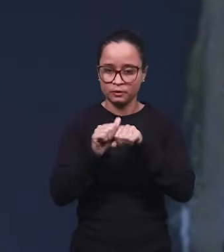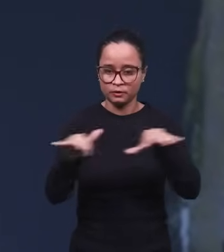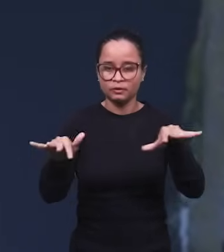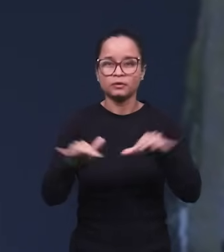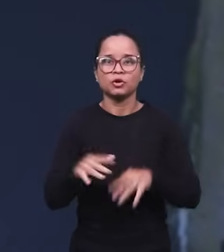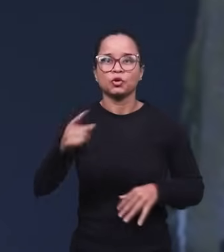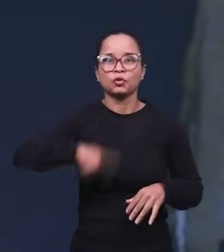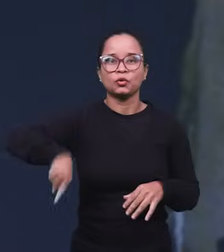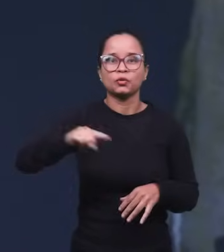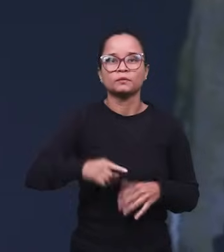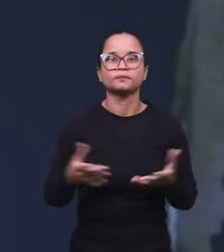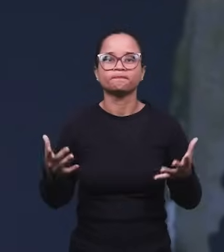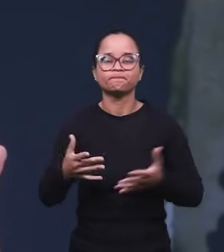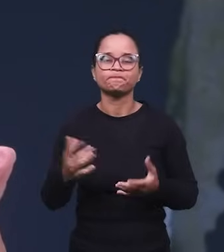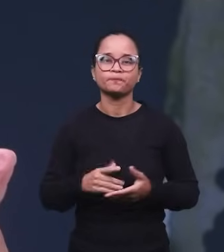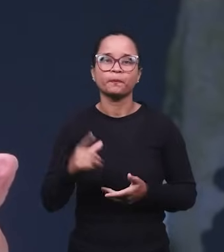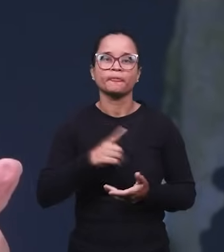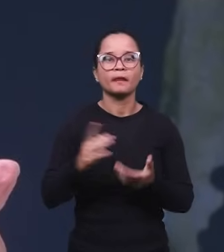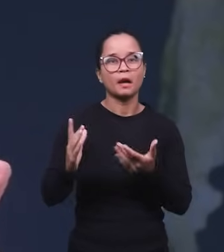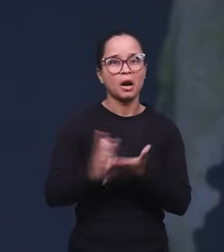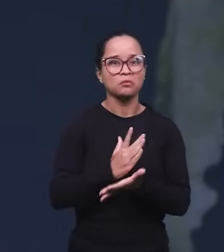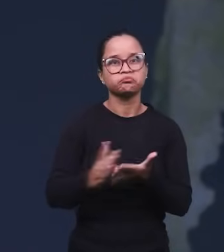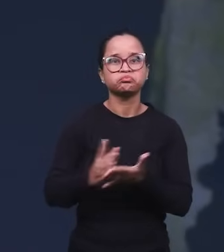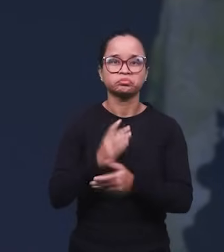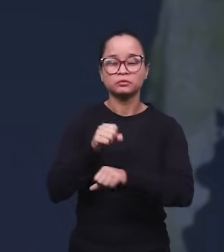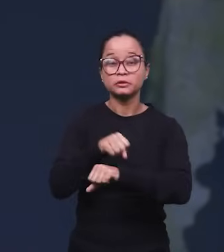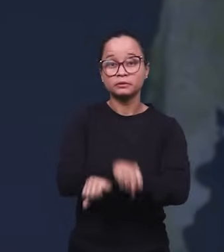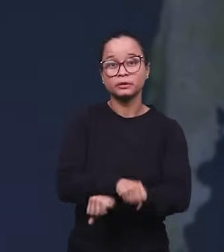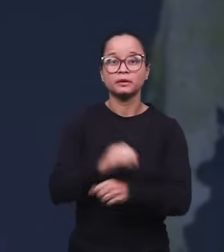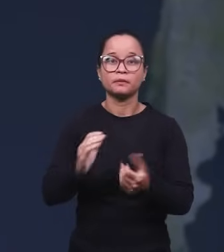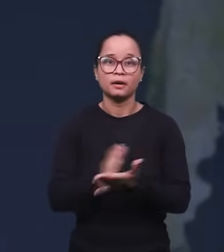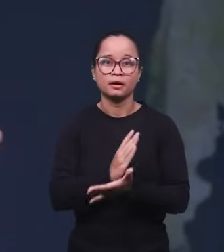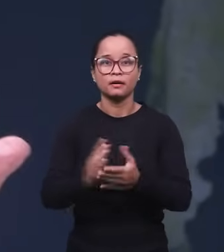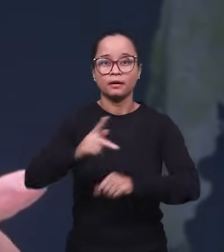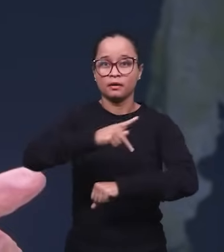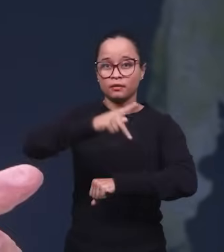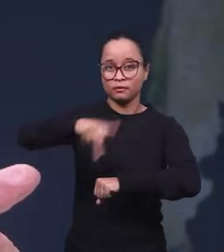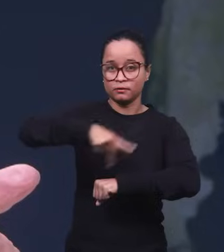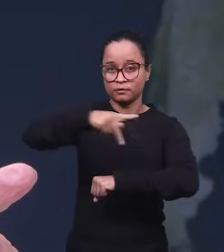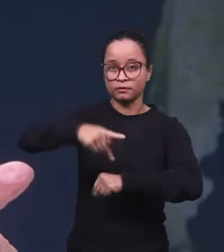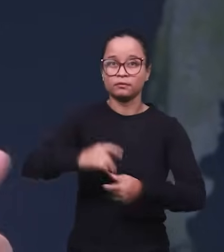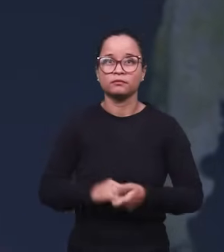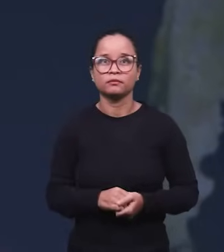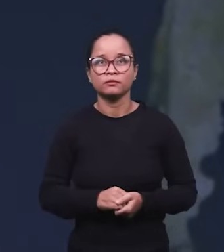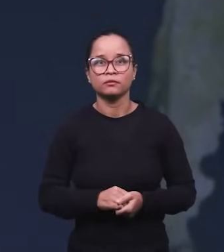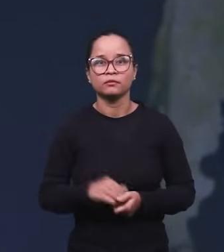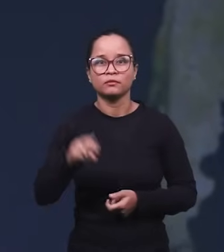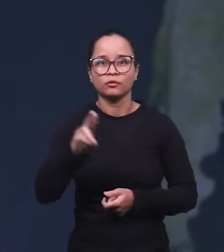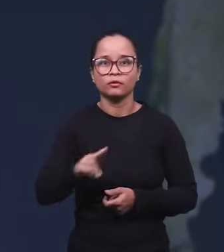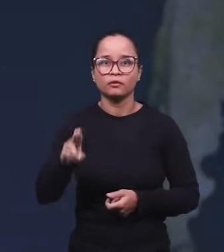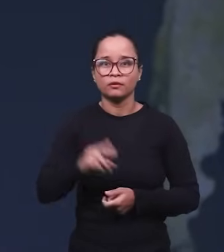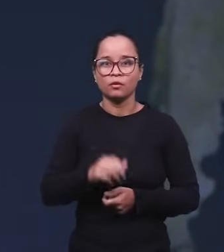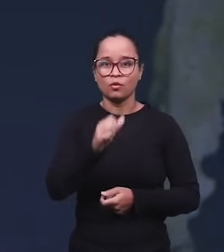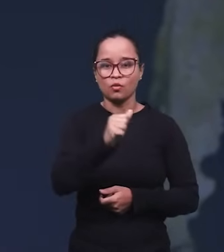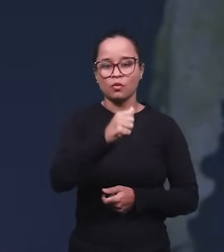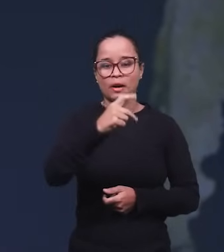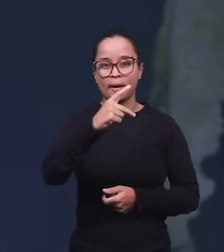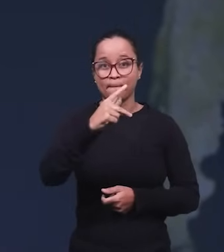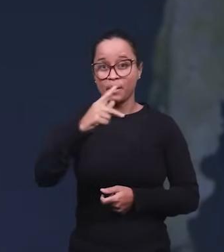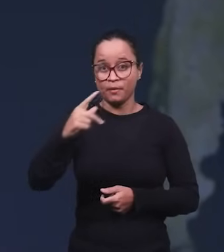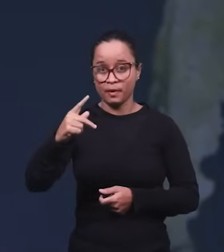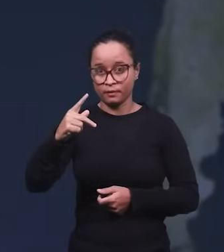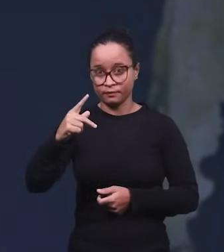pandemia, nós passamos a transmitir alguns seminários para alguns países via aplicativo